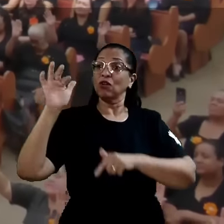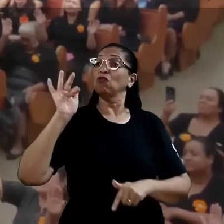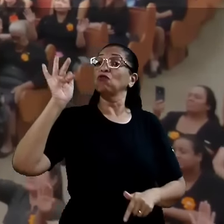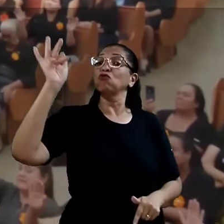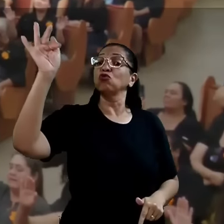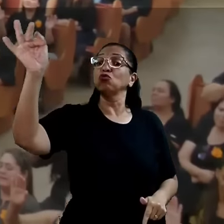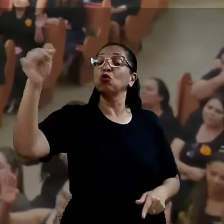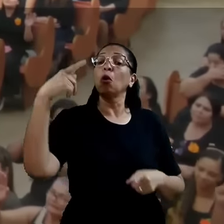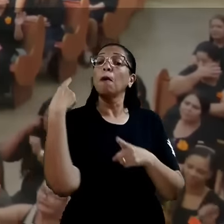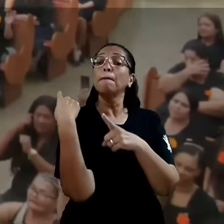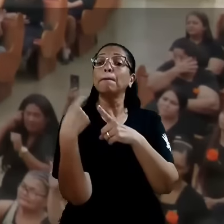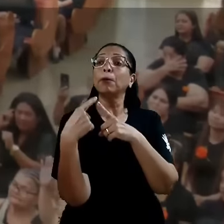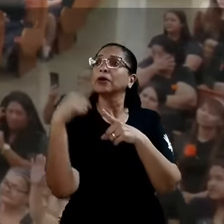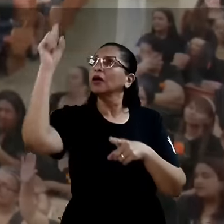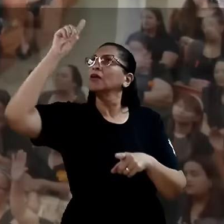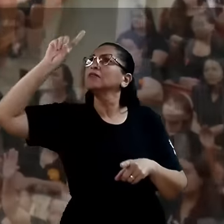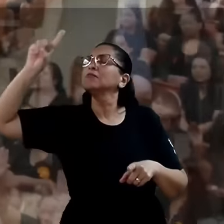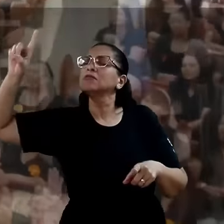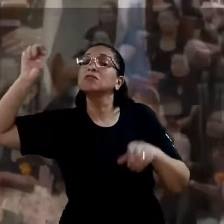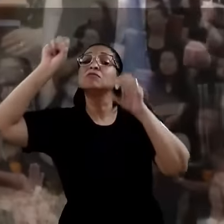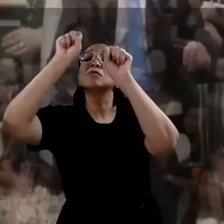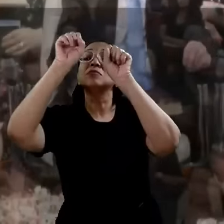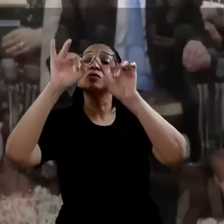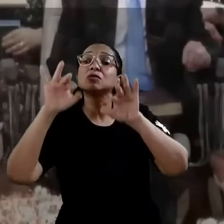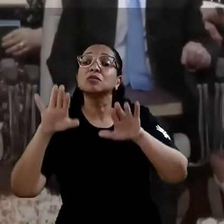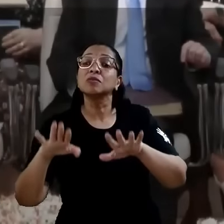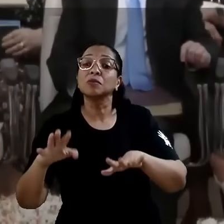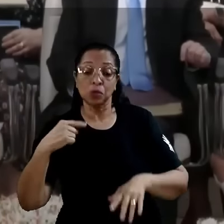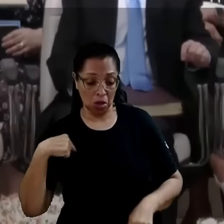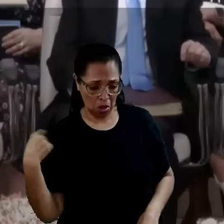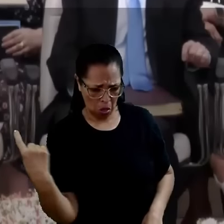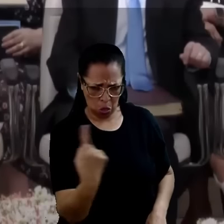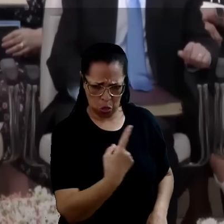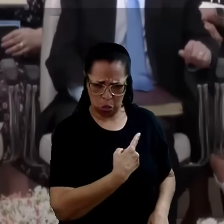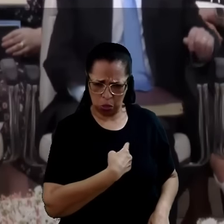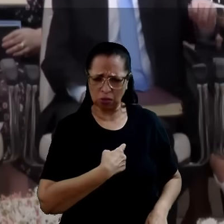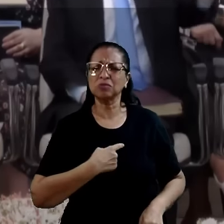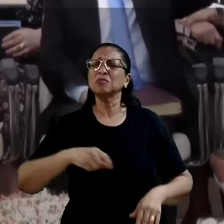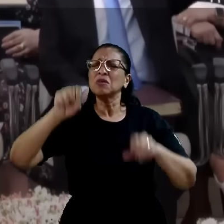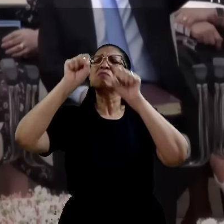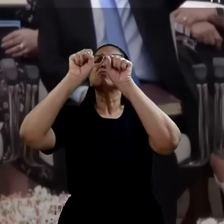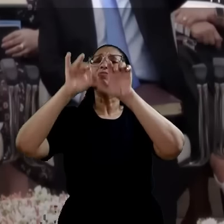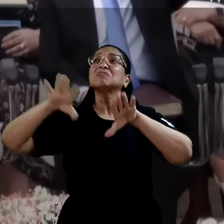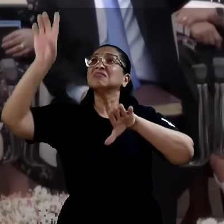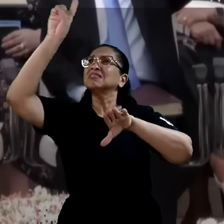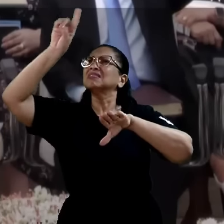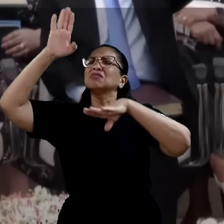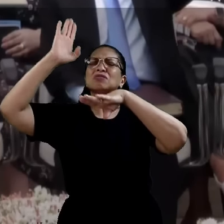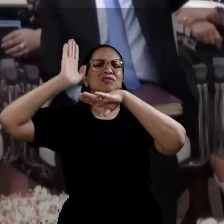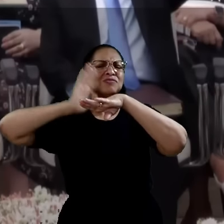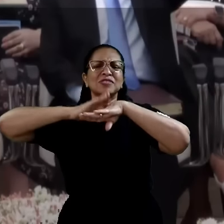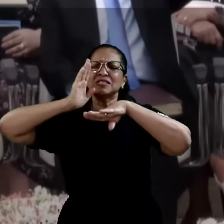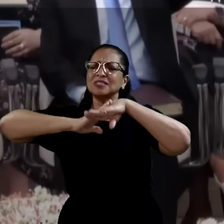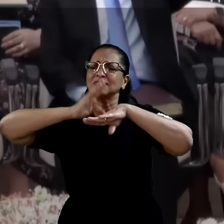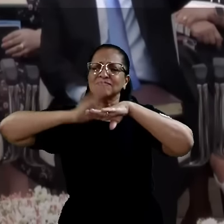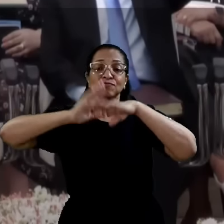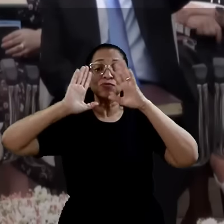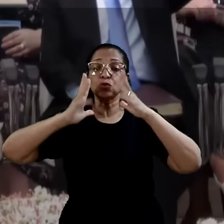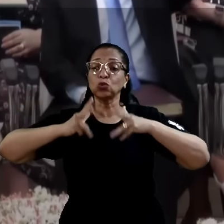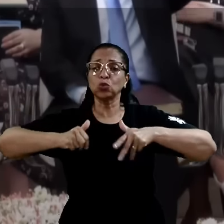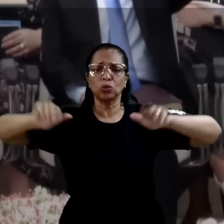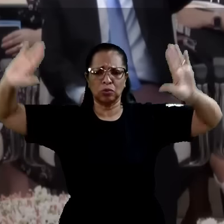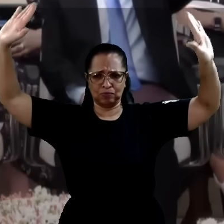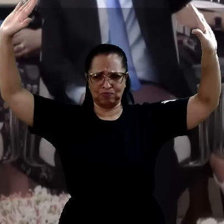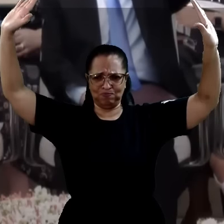sois Benditos do Senhor que fez os céus e a terra levante a mão Nenhum Mal Te sucederá nem praga